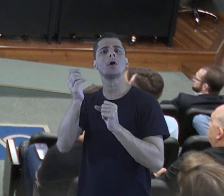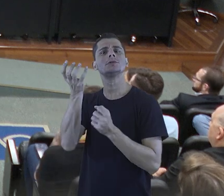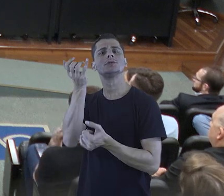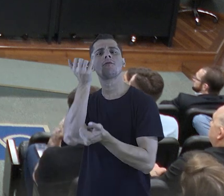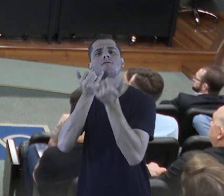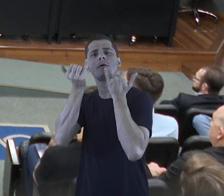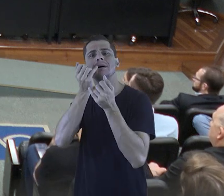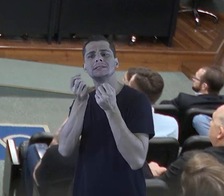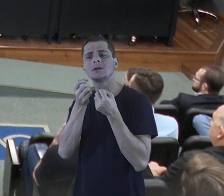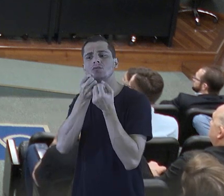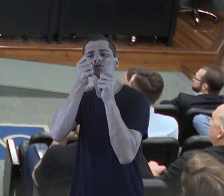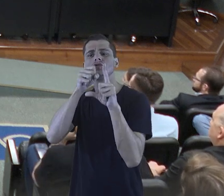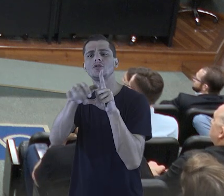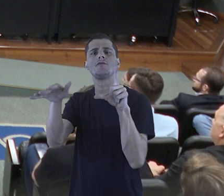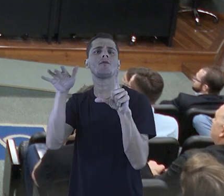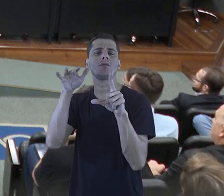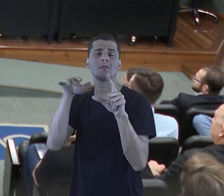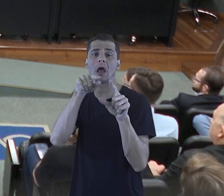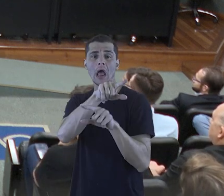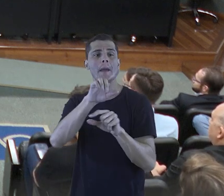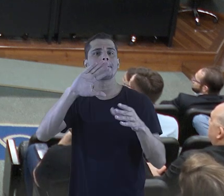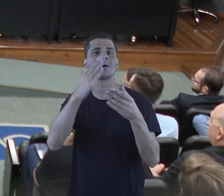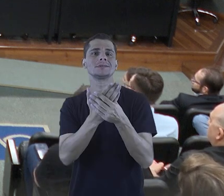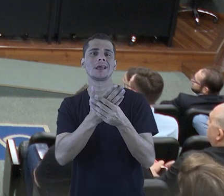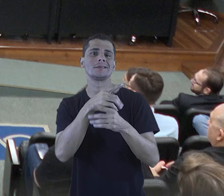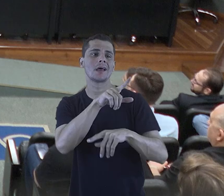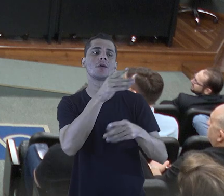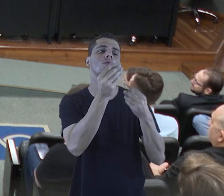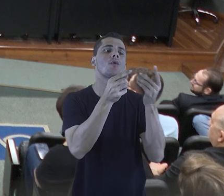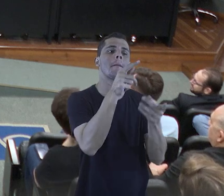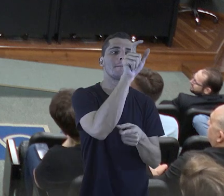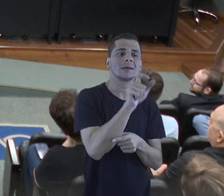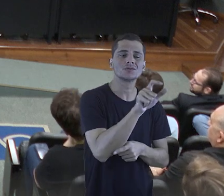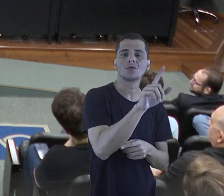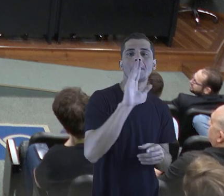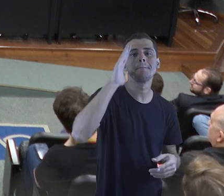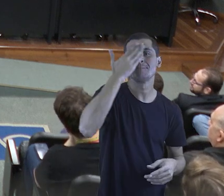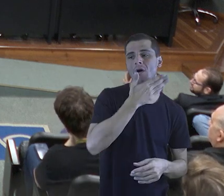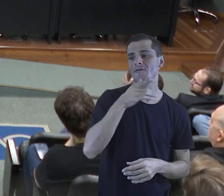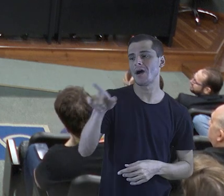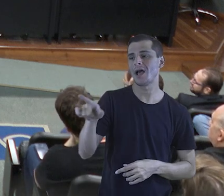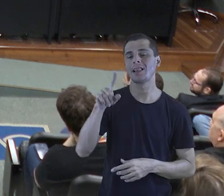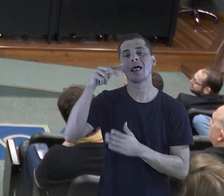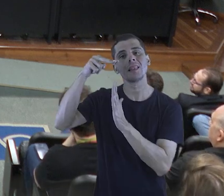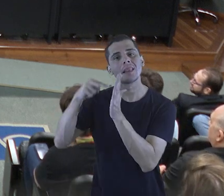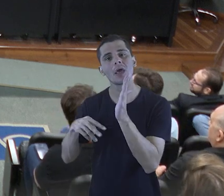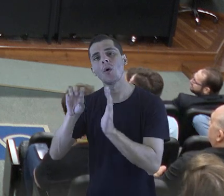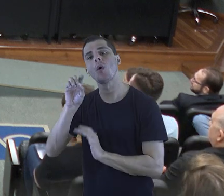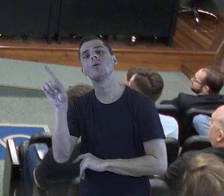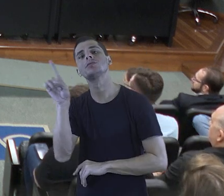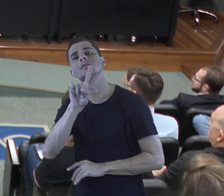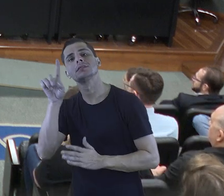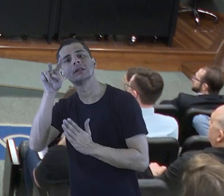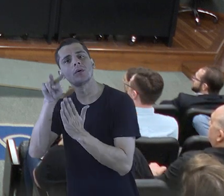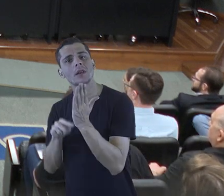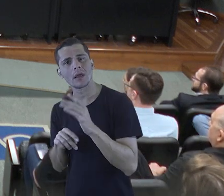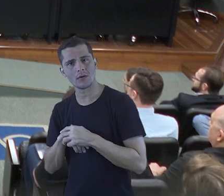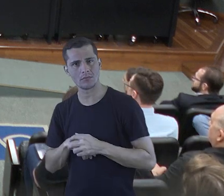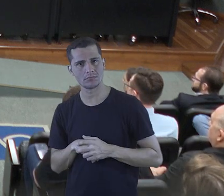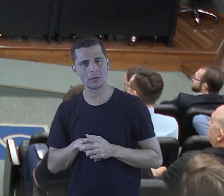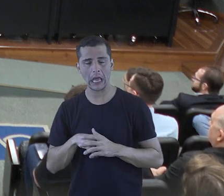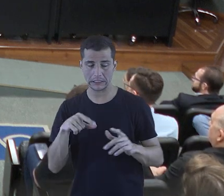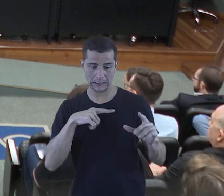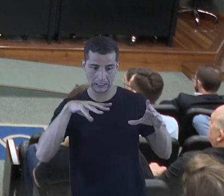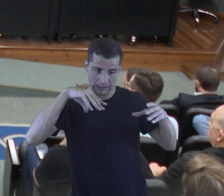Vai dar rúbrica. Quantas vezes vocês tiveram que dar rúbrica em contrato? Quantas vezes vocês leram que estava escrito na rúbrica? Tem que assinar no final. Se